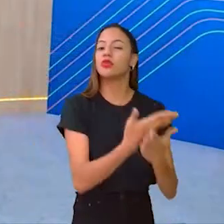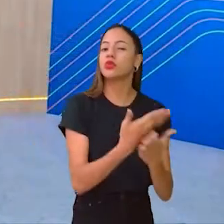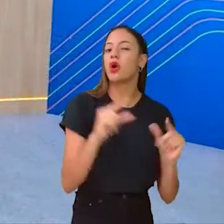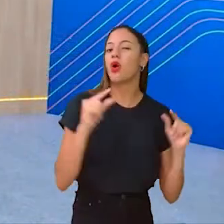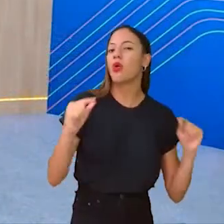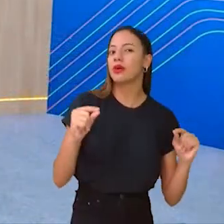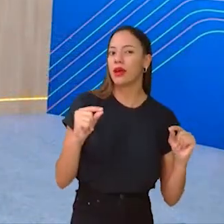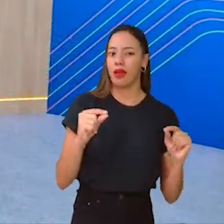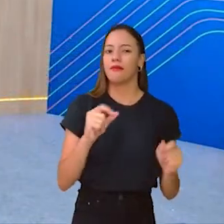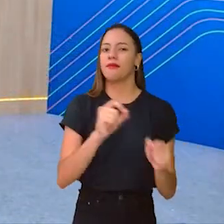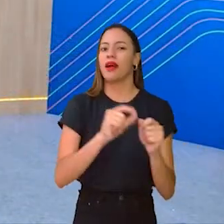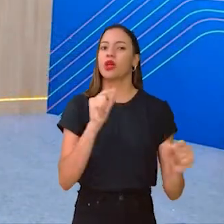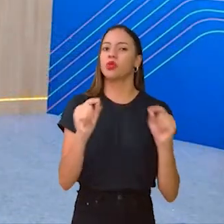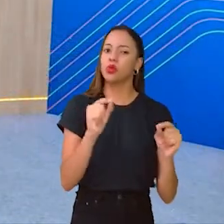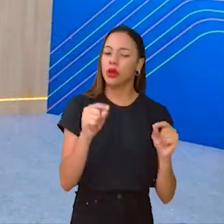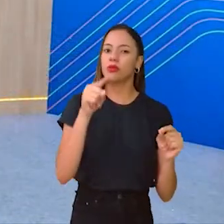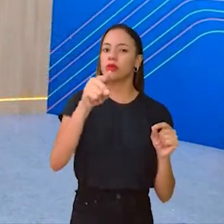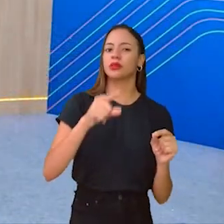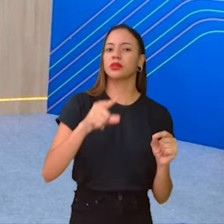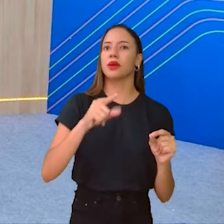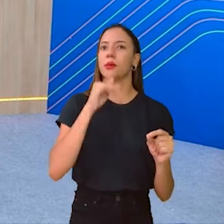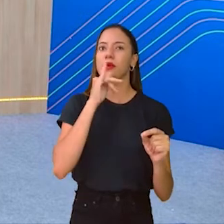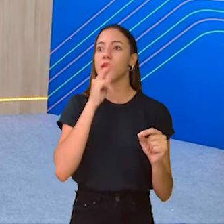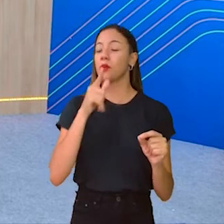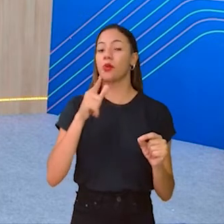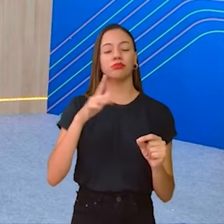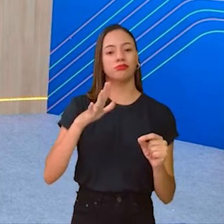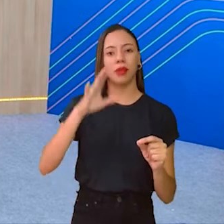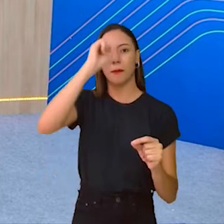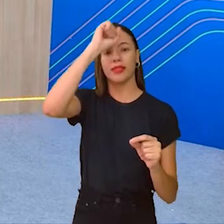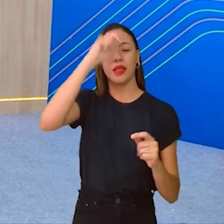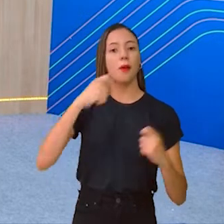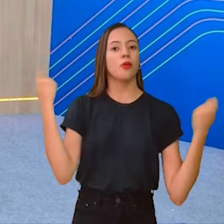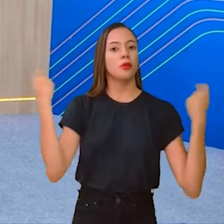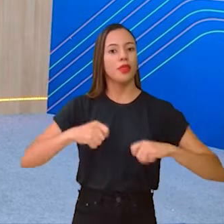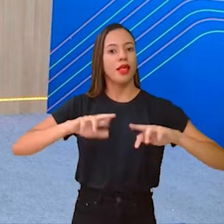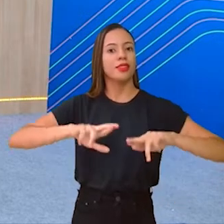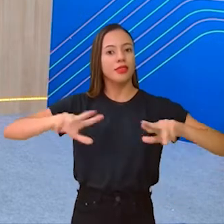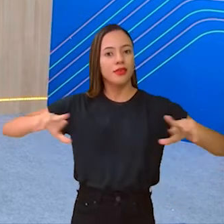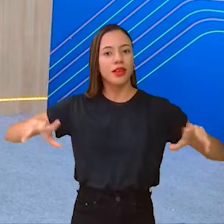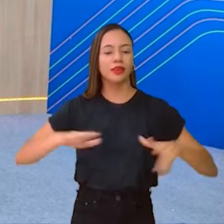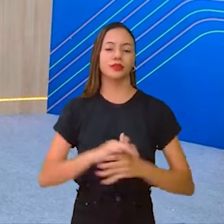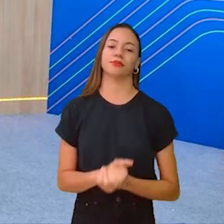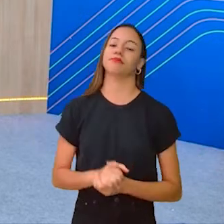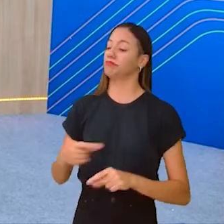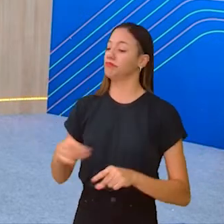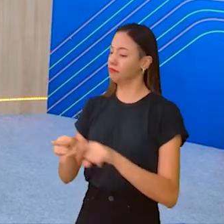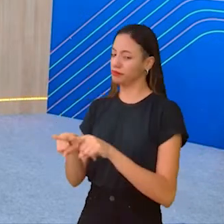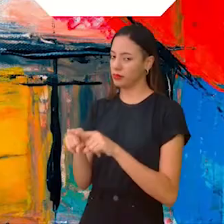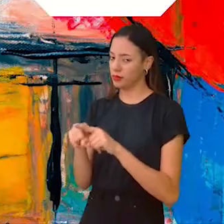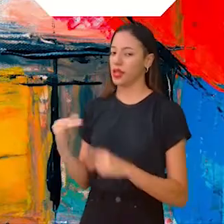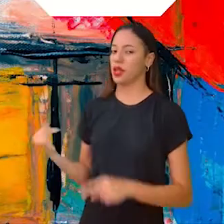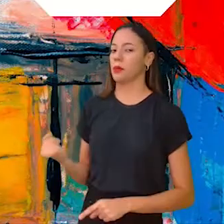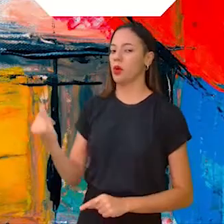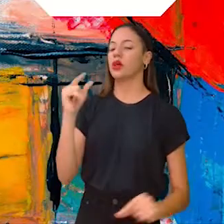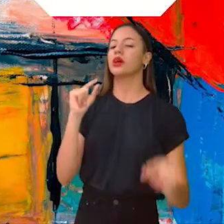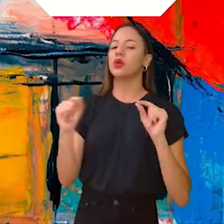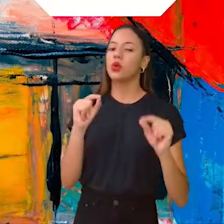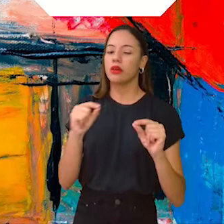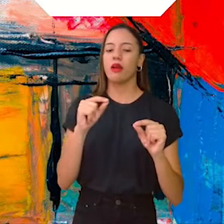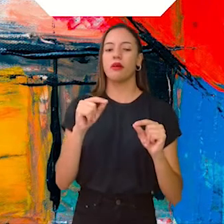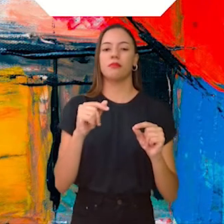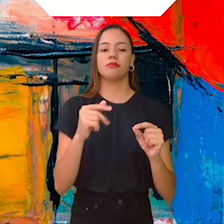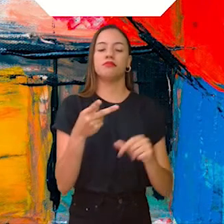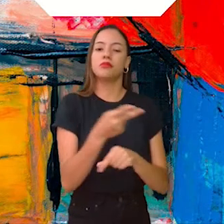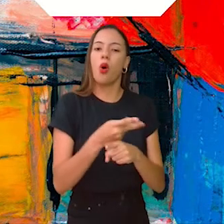possibilidades para uma determinada área específica que você tem interesse. Pronto. Outra coisa bem importante, gente, é buscar orientação